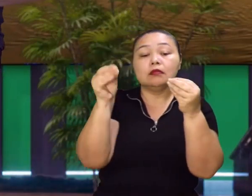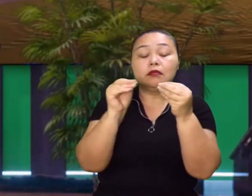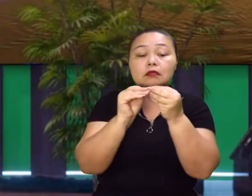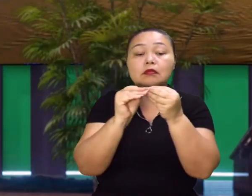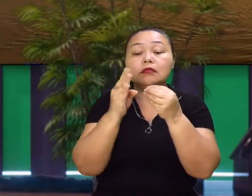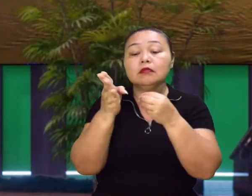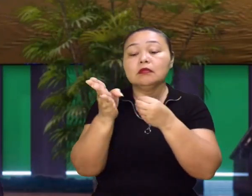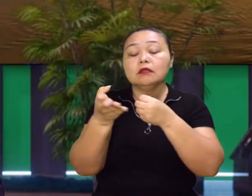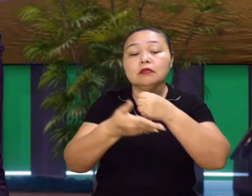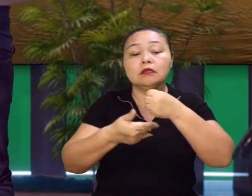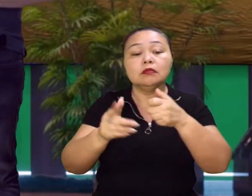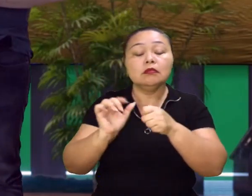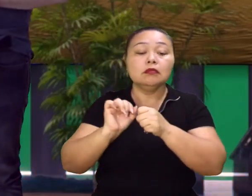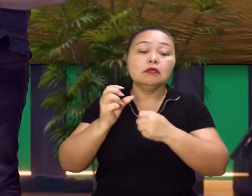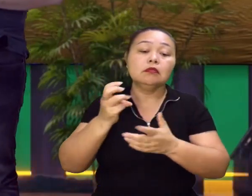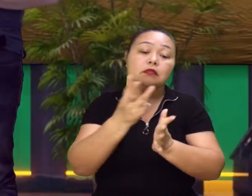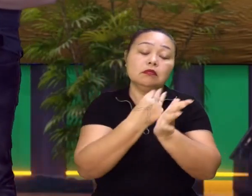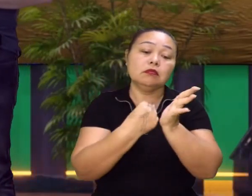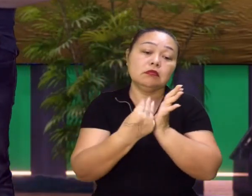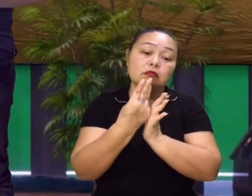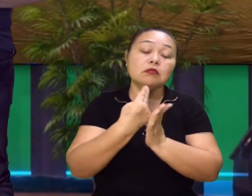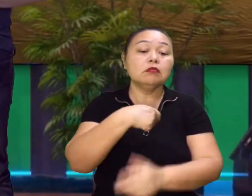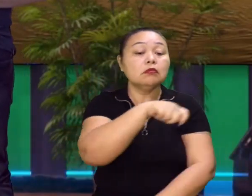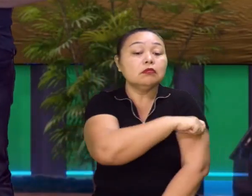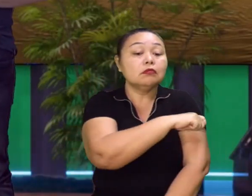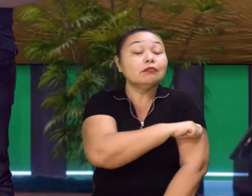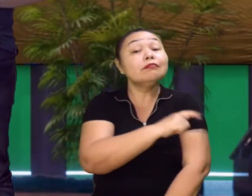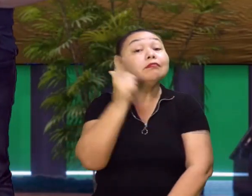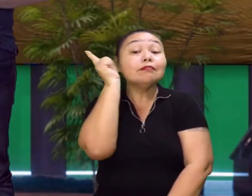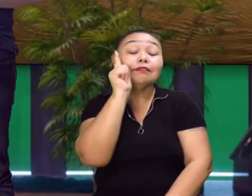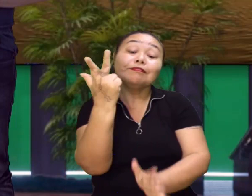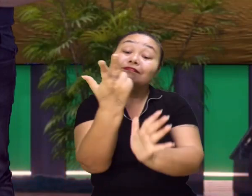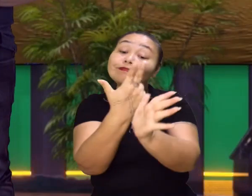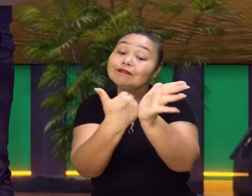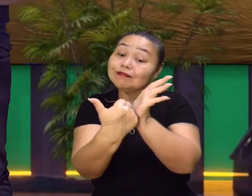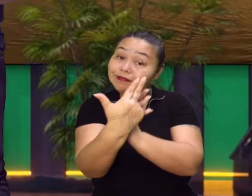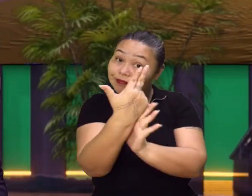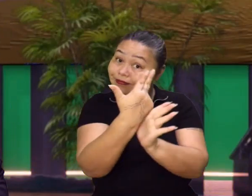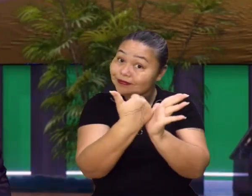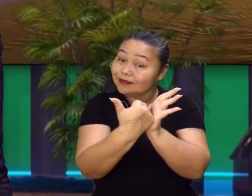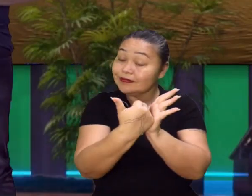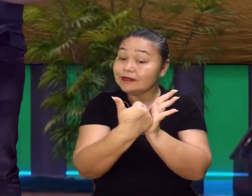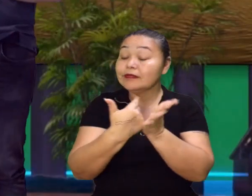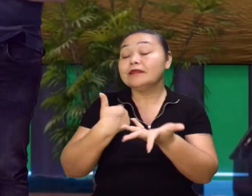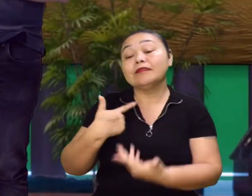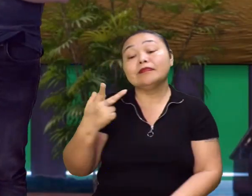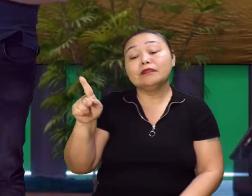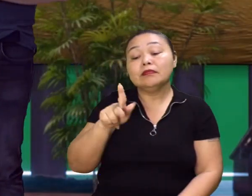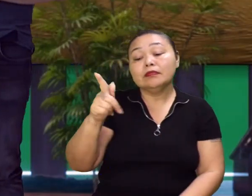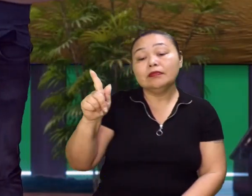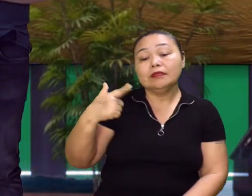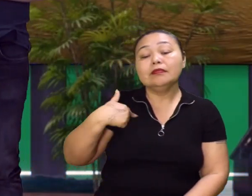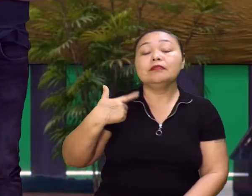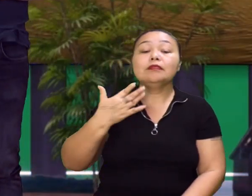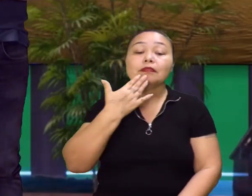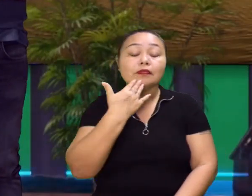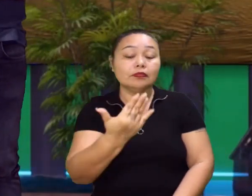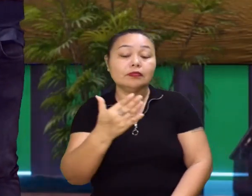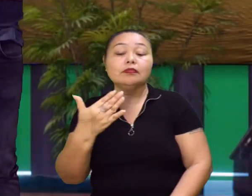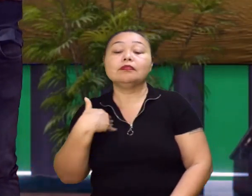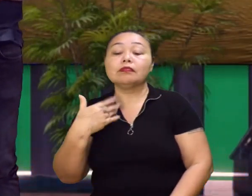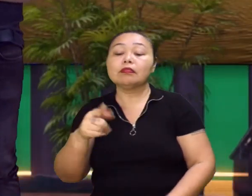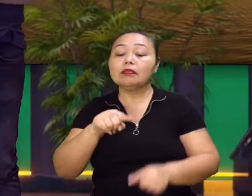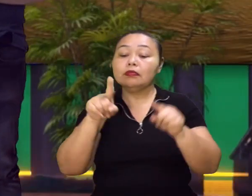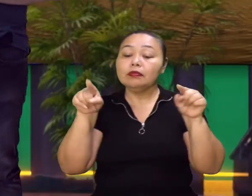mapa básico é aquele tipo de mapa que os alunos conseguem desenhar. Exatamente. Aquele que o professor de geografia pede em sala, né? Em sala.